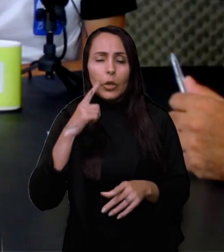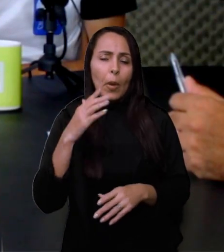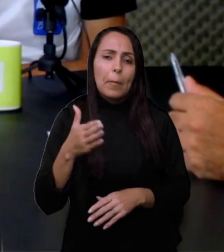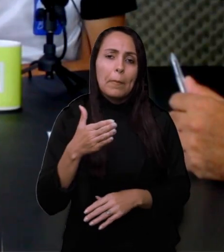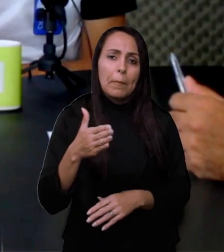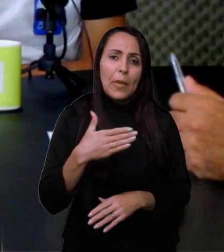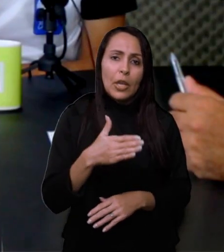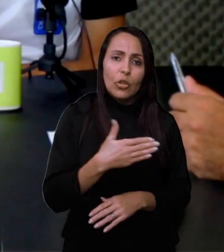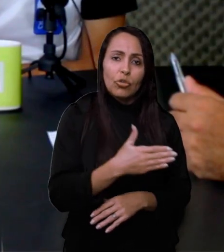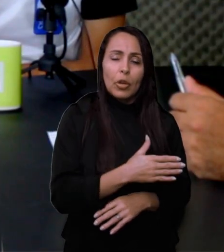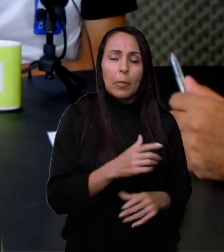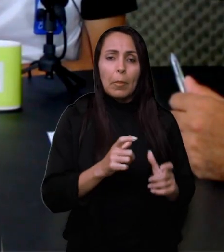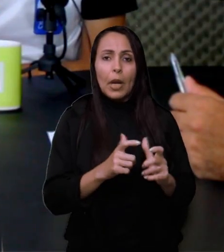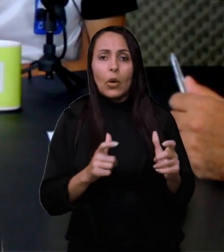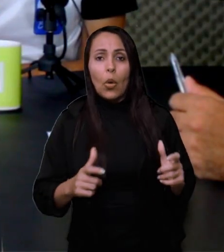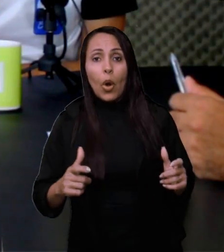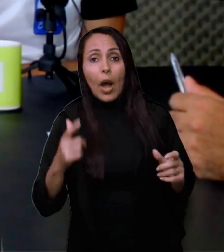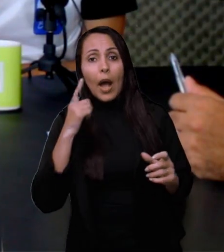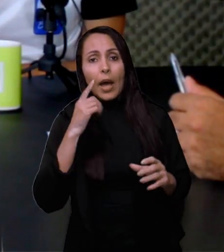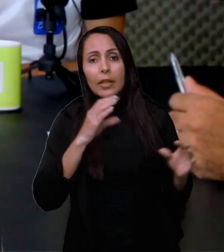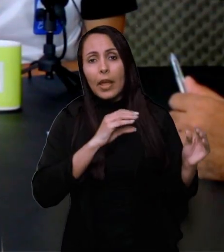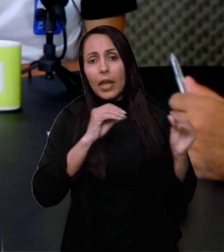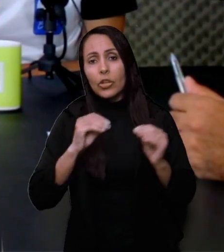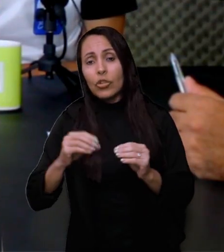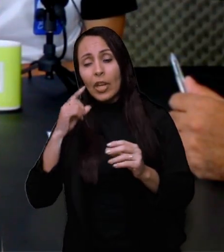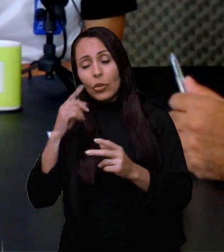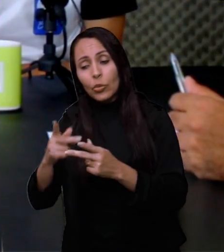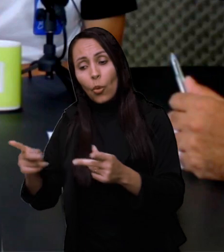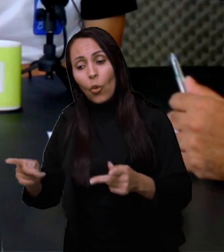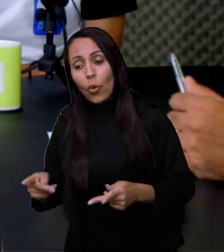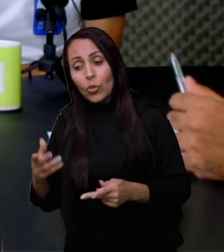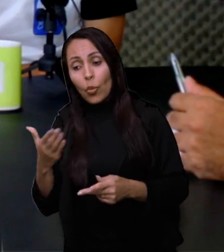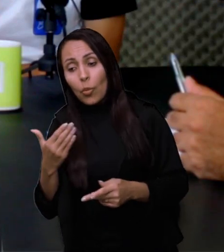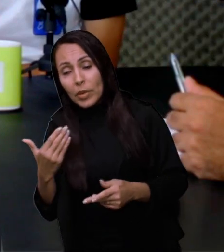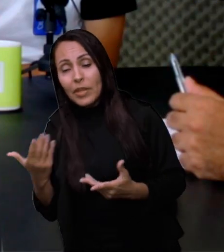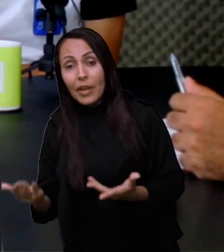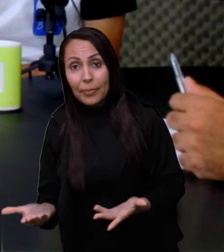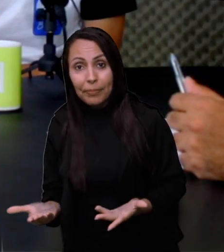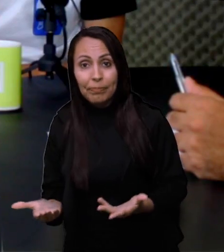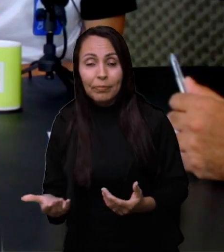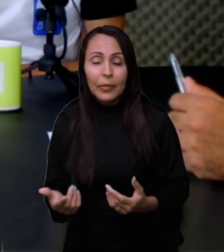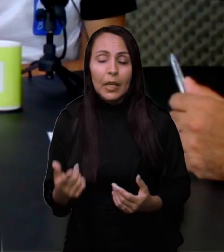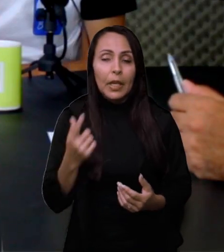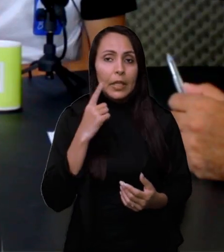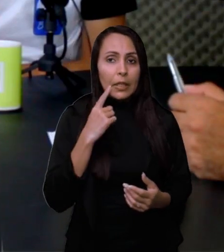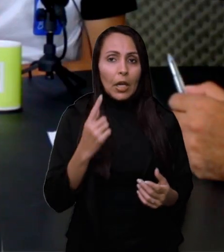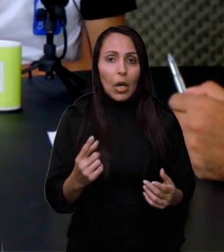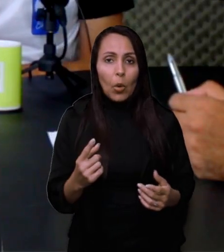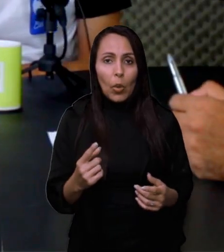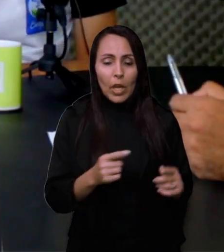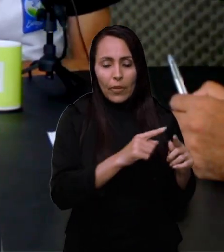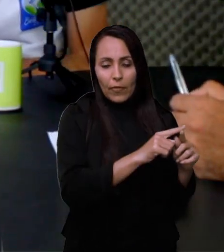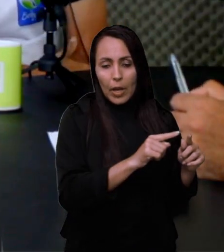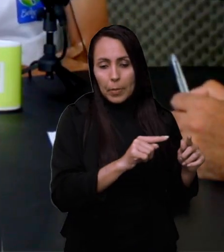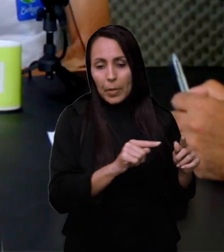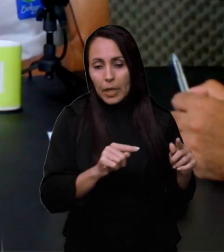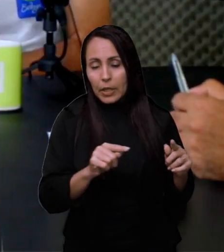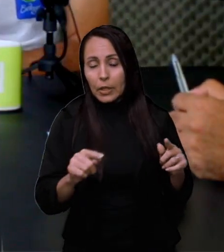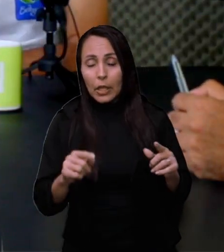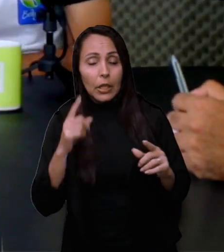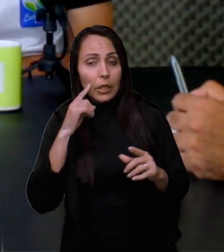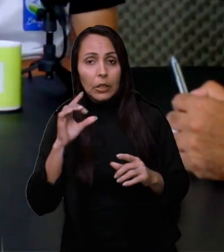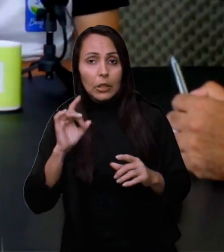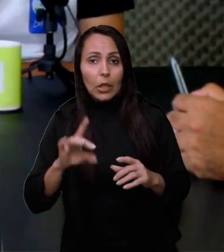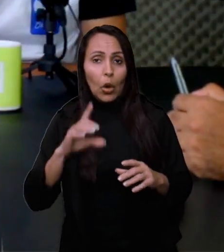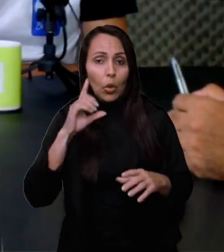foi ingerido por um peixe maior, até chegar no nosso prato. Então, ele vai se bioacumulando e vai chegar na gente. Sim. E não só o microplástico,